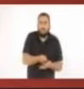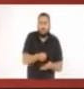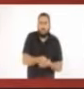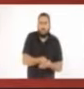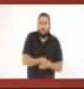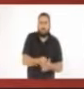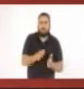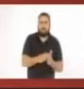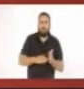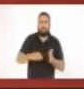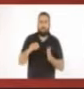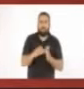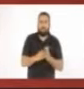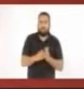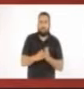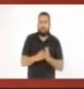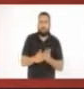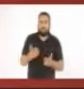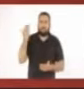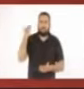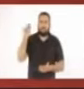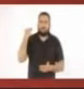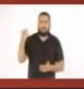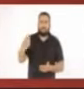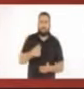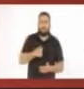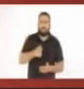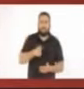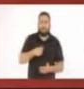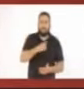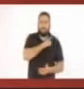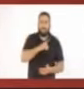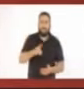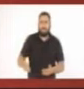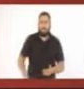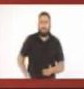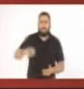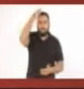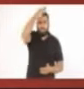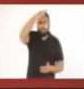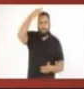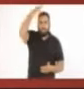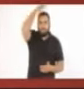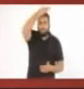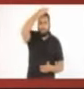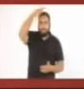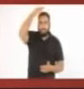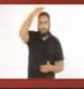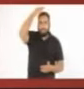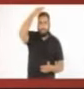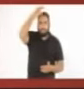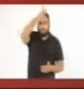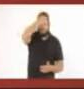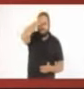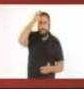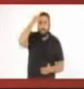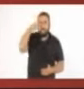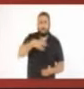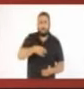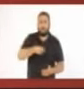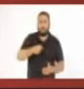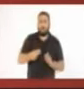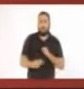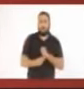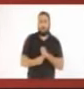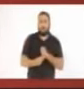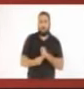deputado federal, deputado estadual e prefeito de Vitória por 2 mandatos, onde realizei um grande trabalho, mudando a cara da cidade. Quero usar